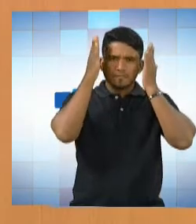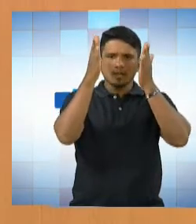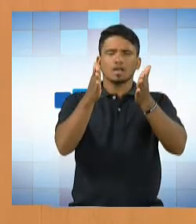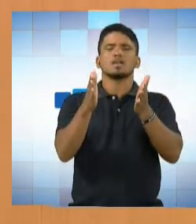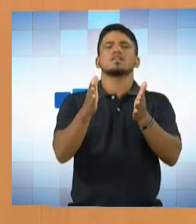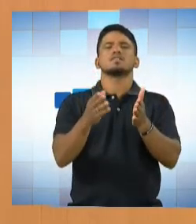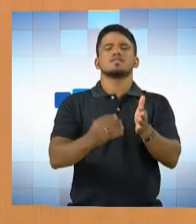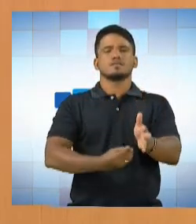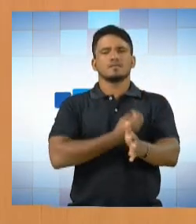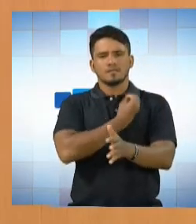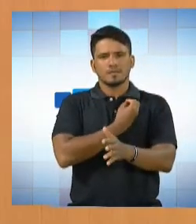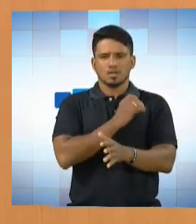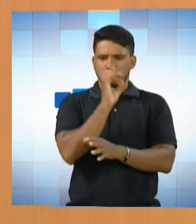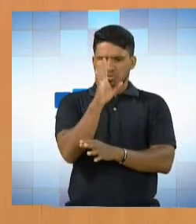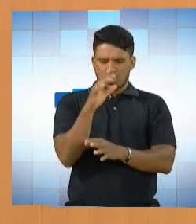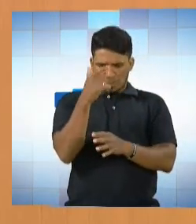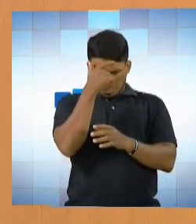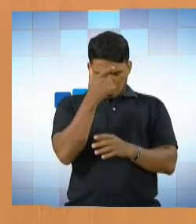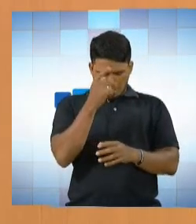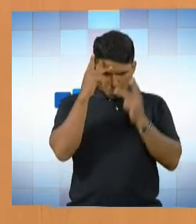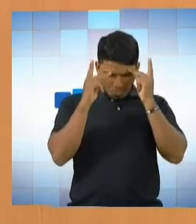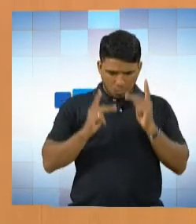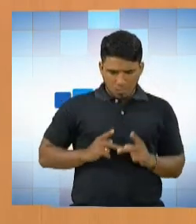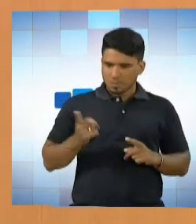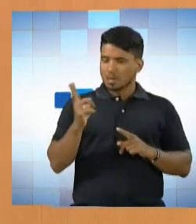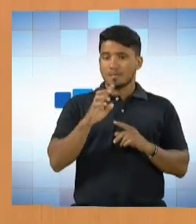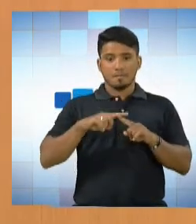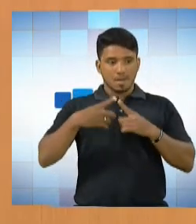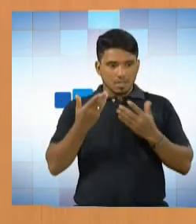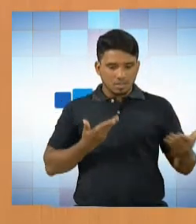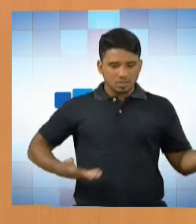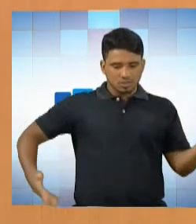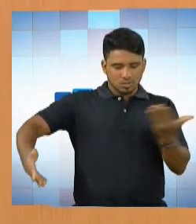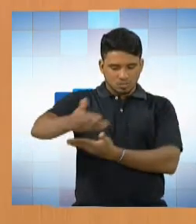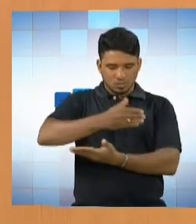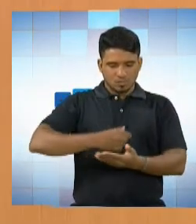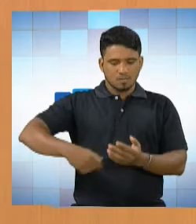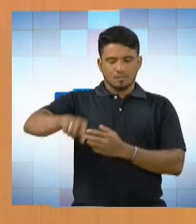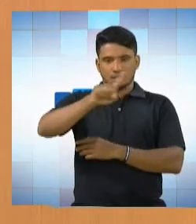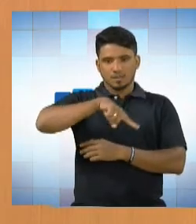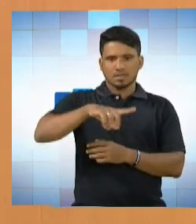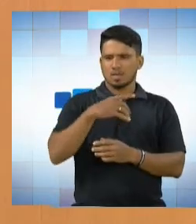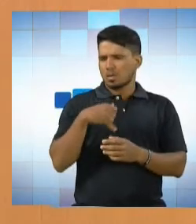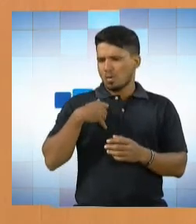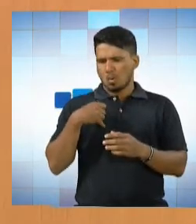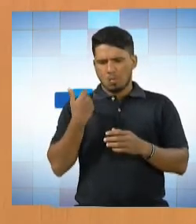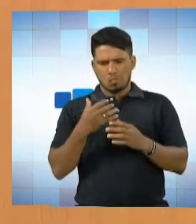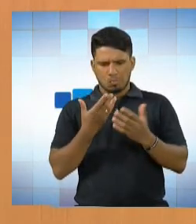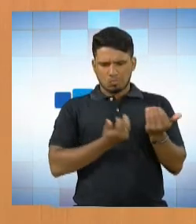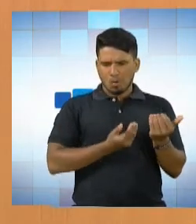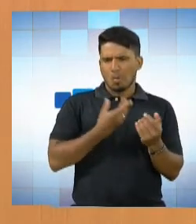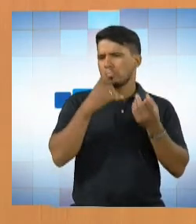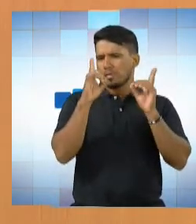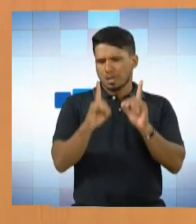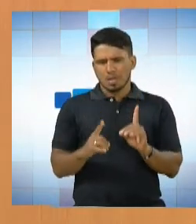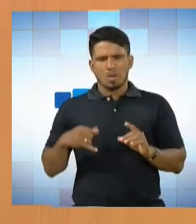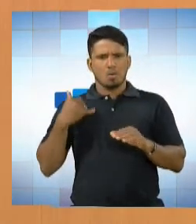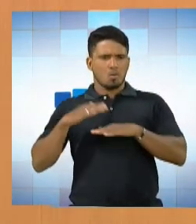na vida, não só na nossa, na dos outros também. Sejam eles idosos,